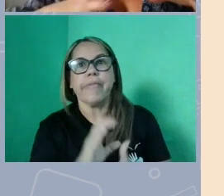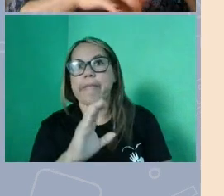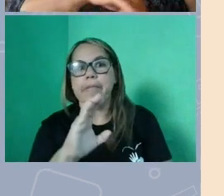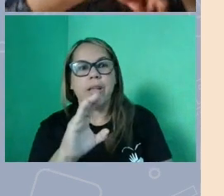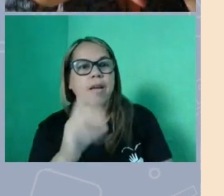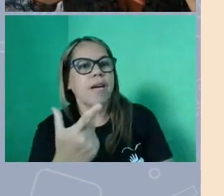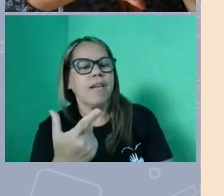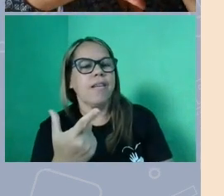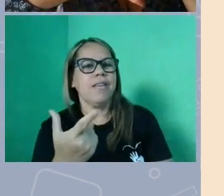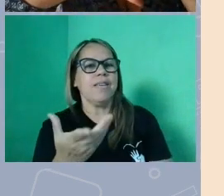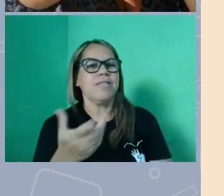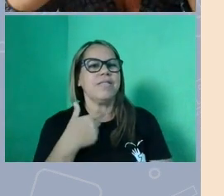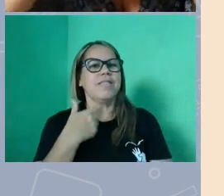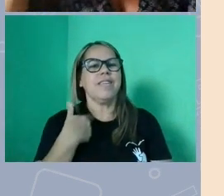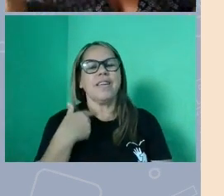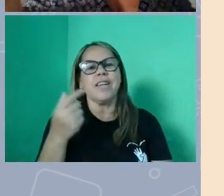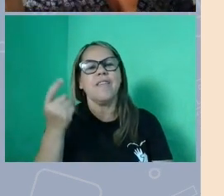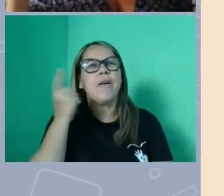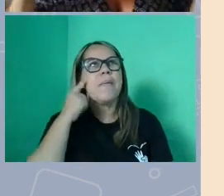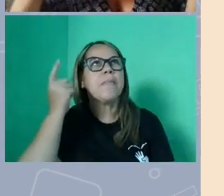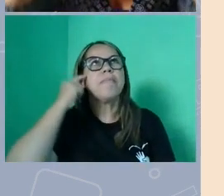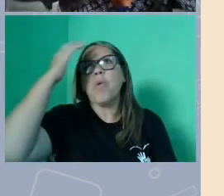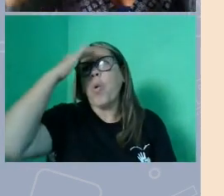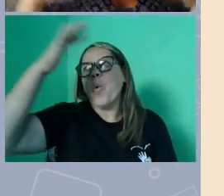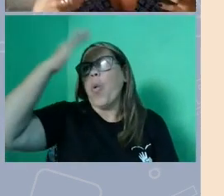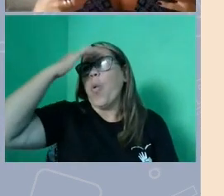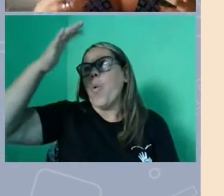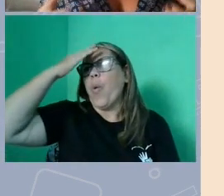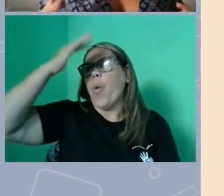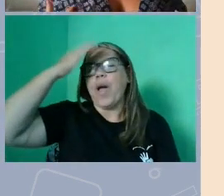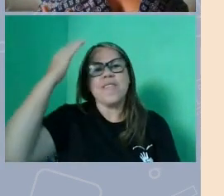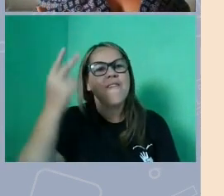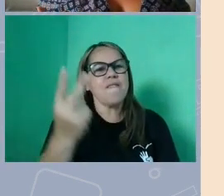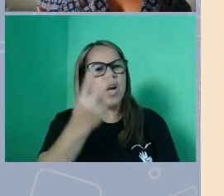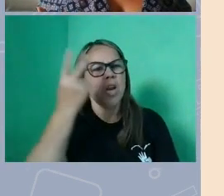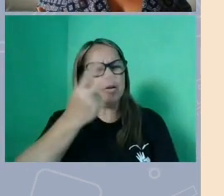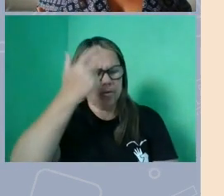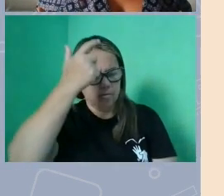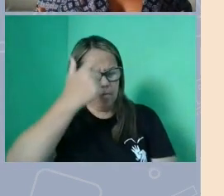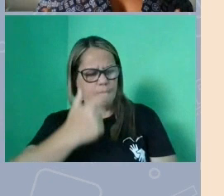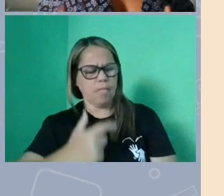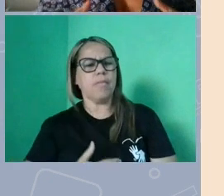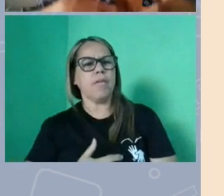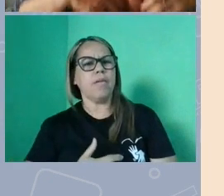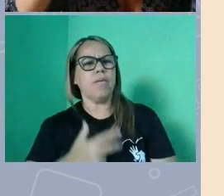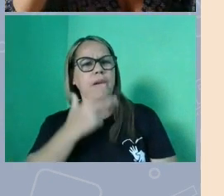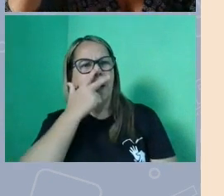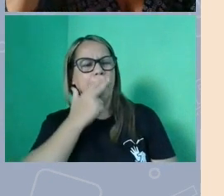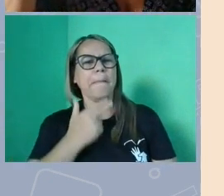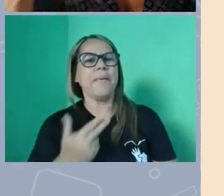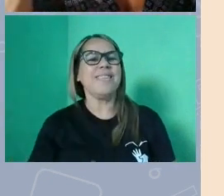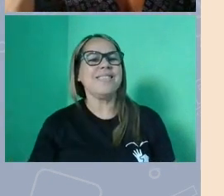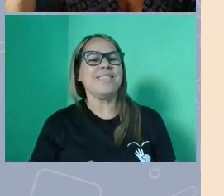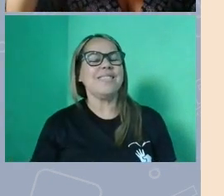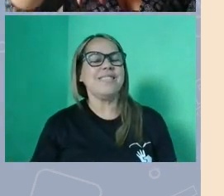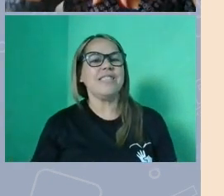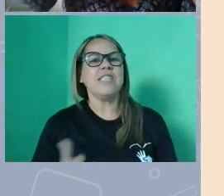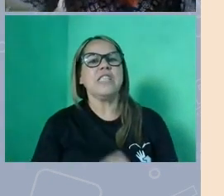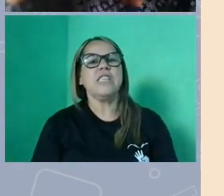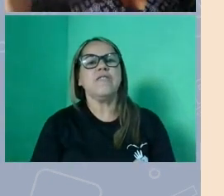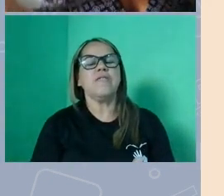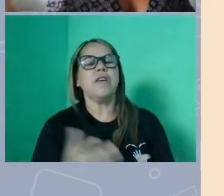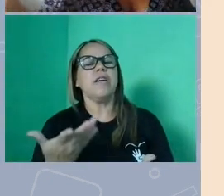que ela vai construir um imaginário valorizando a aparência né e aí vai evidenciar